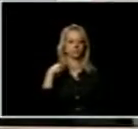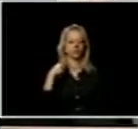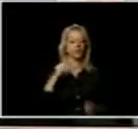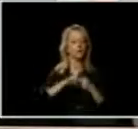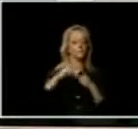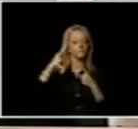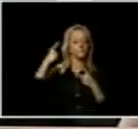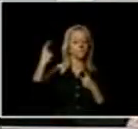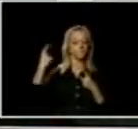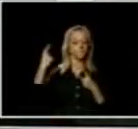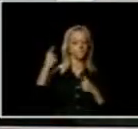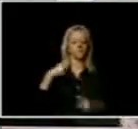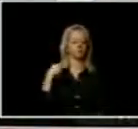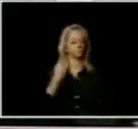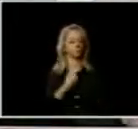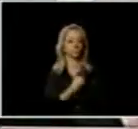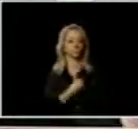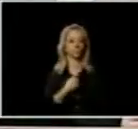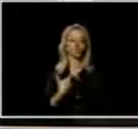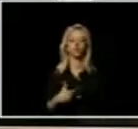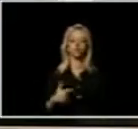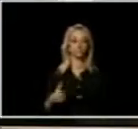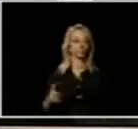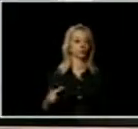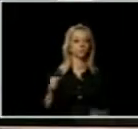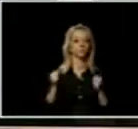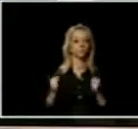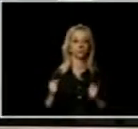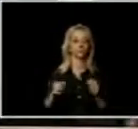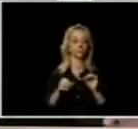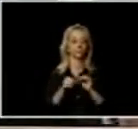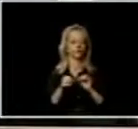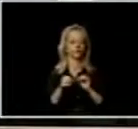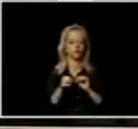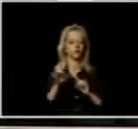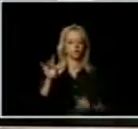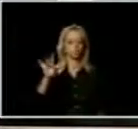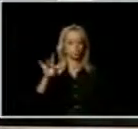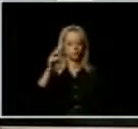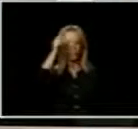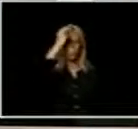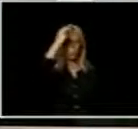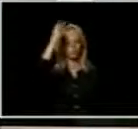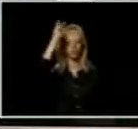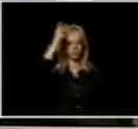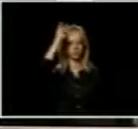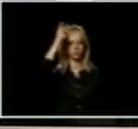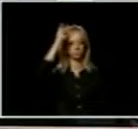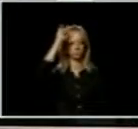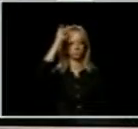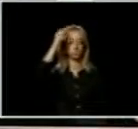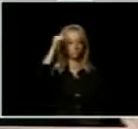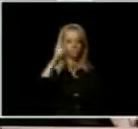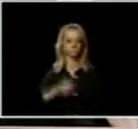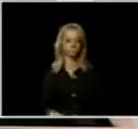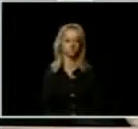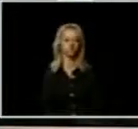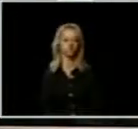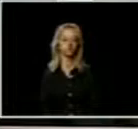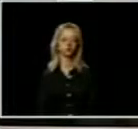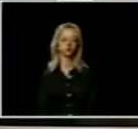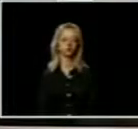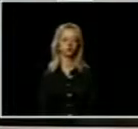vereadora Poliana, que é presidente da Comissão de Educação, Cultura e Turismo, ela pautou como resultado